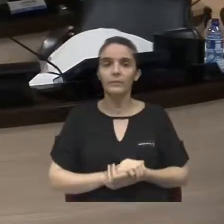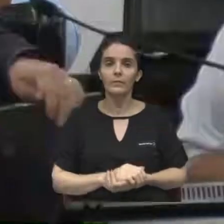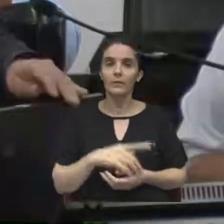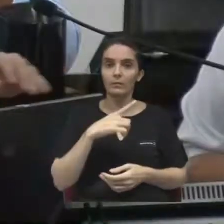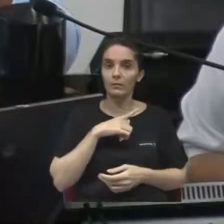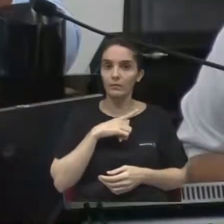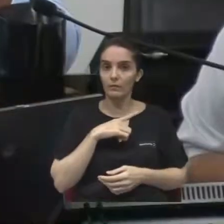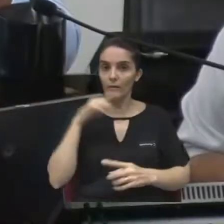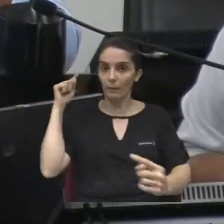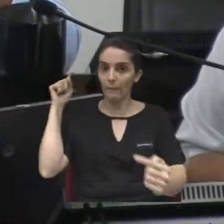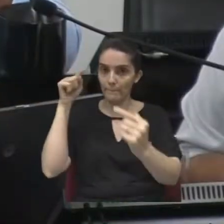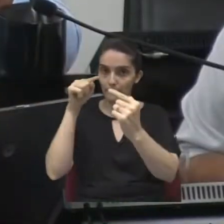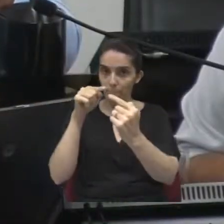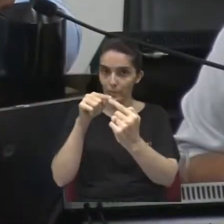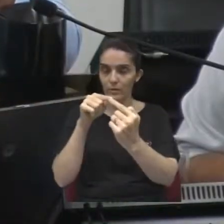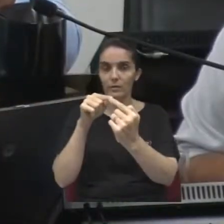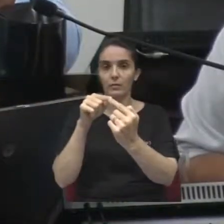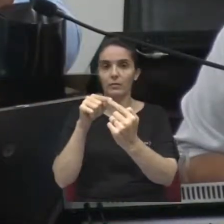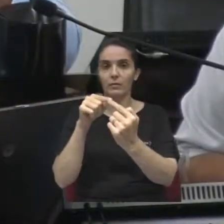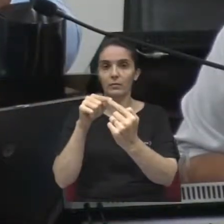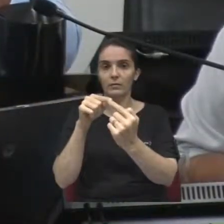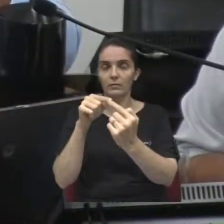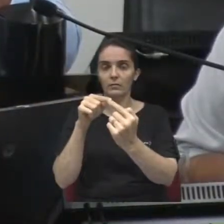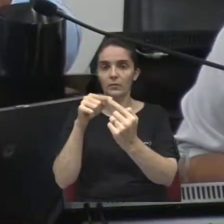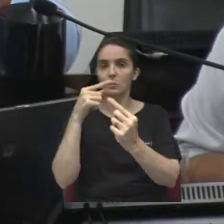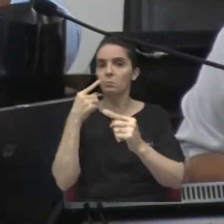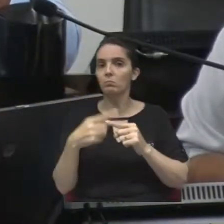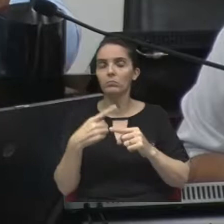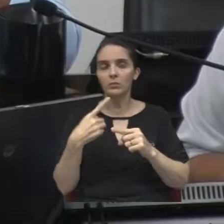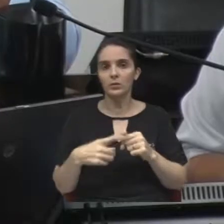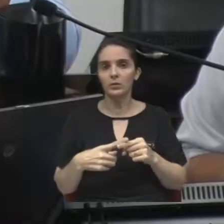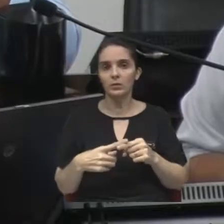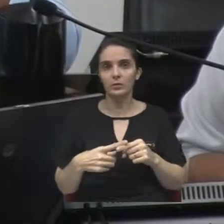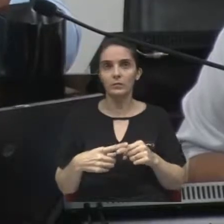centro a questão da recusa